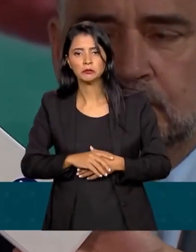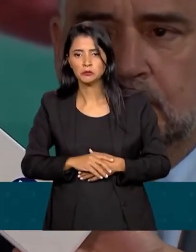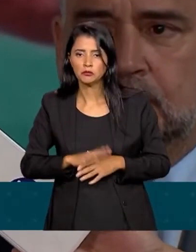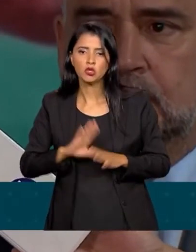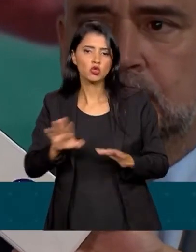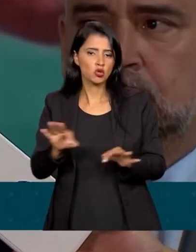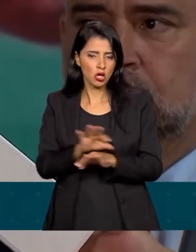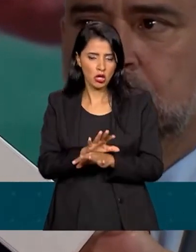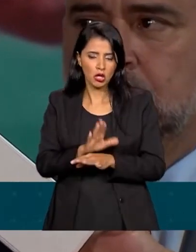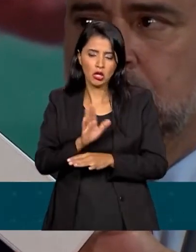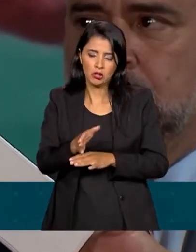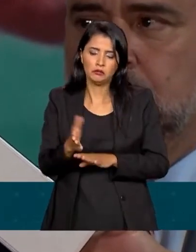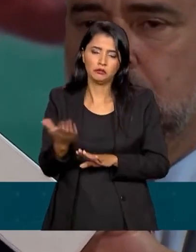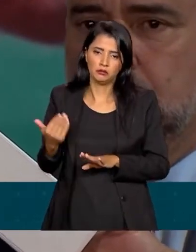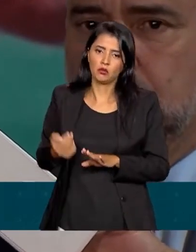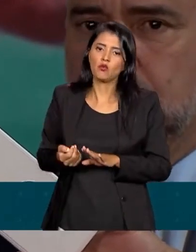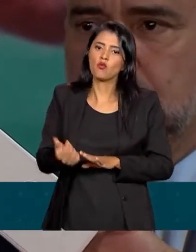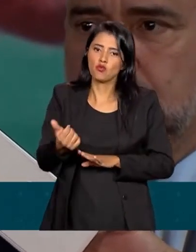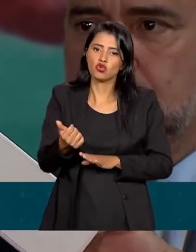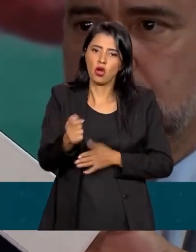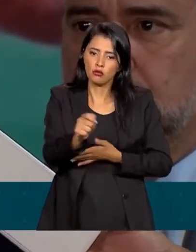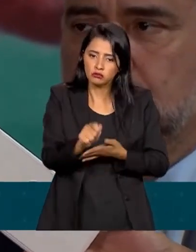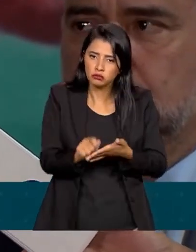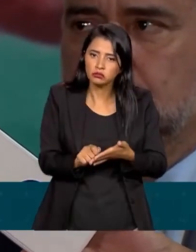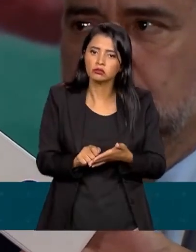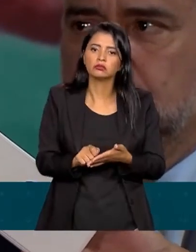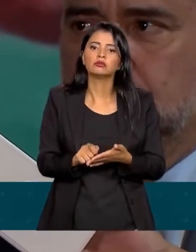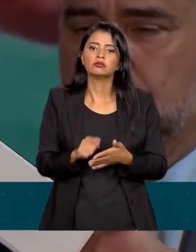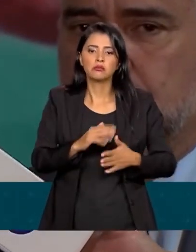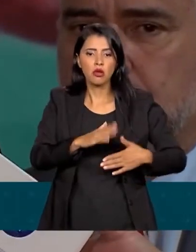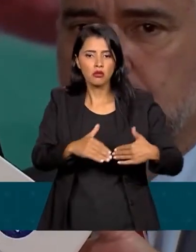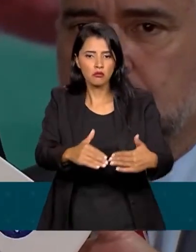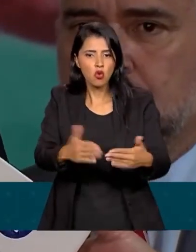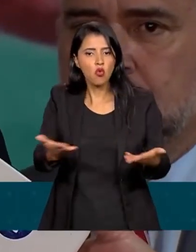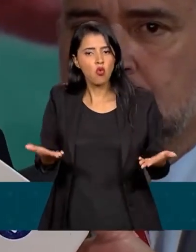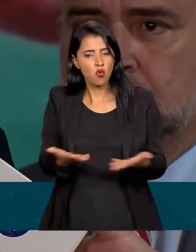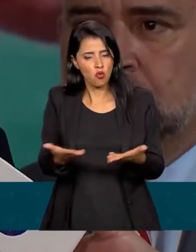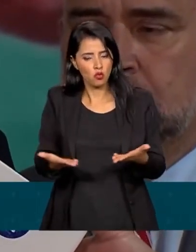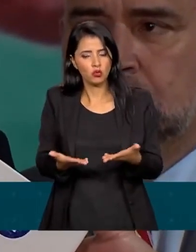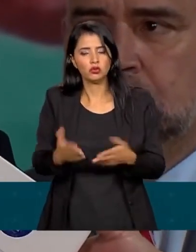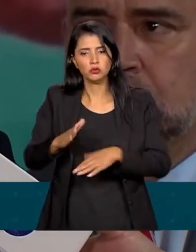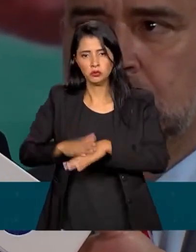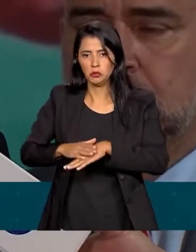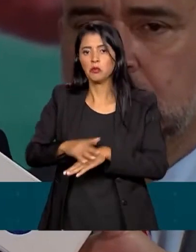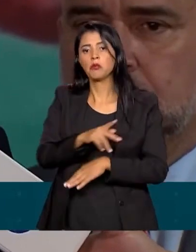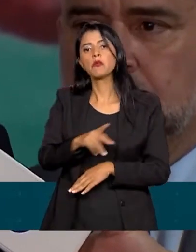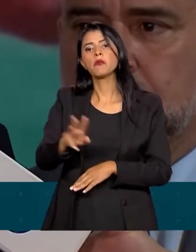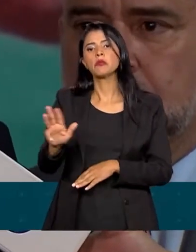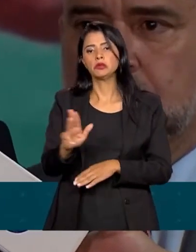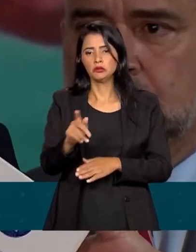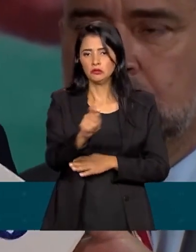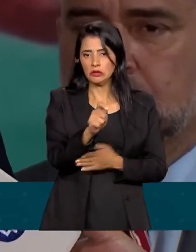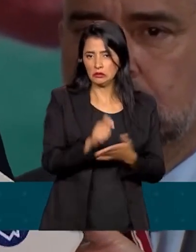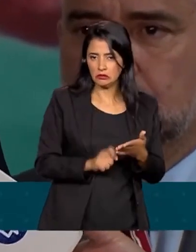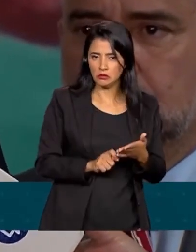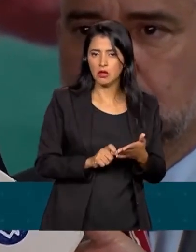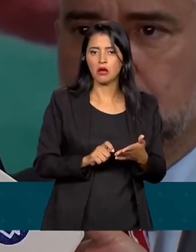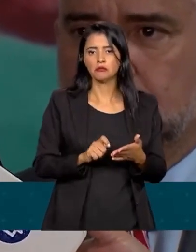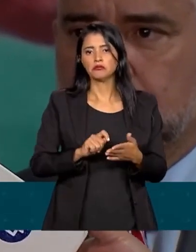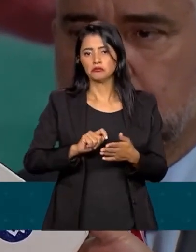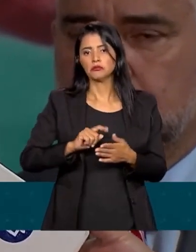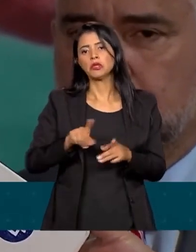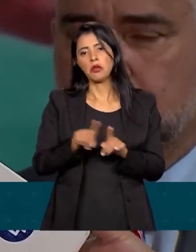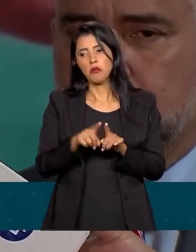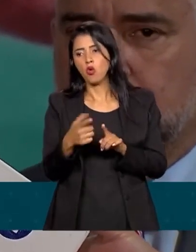já estava em elaboração. Hoje será assinado pelo presidente, incorporando inclusive